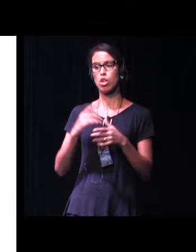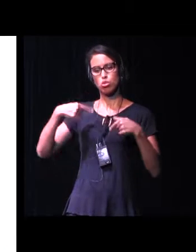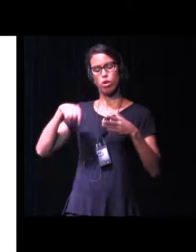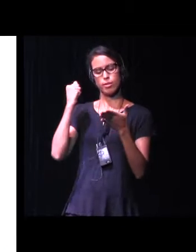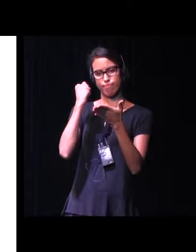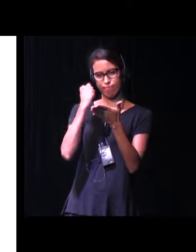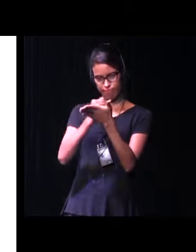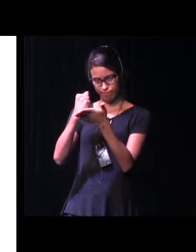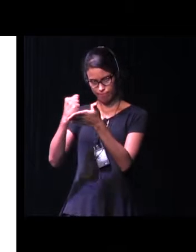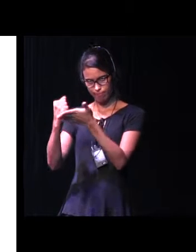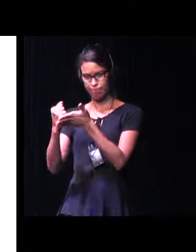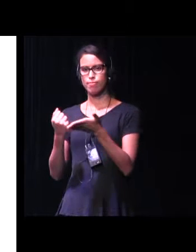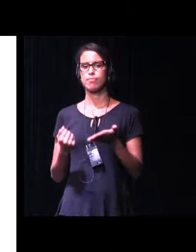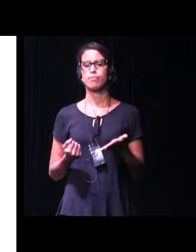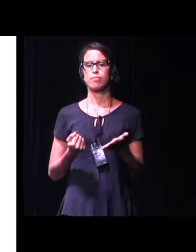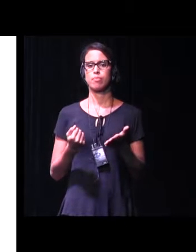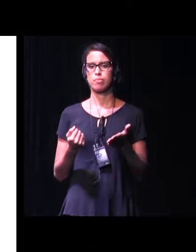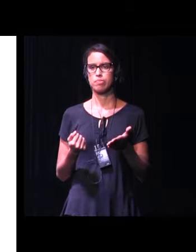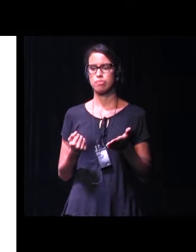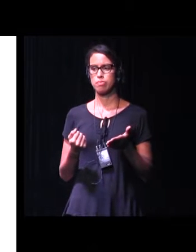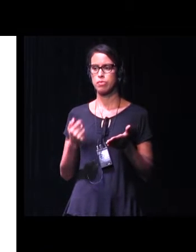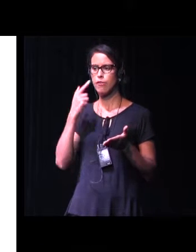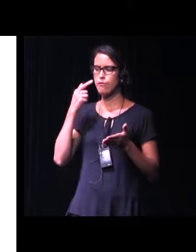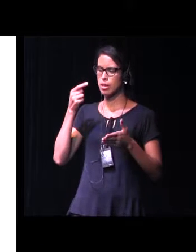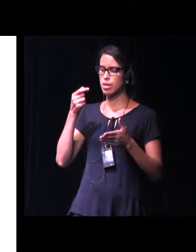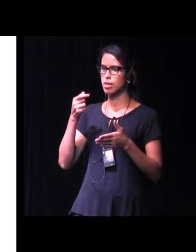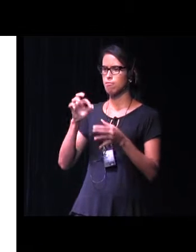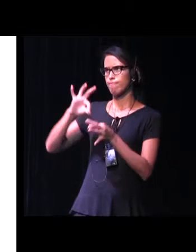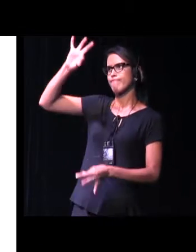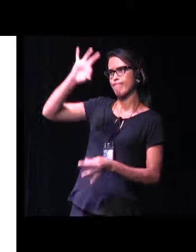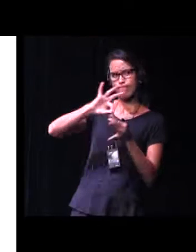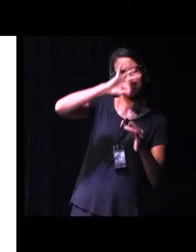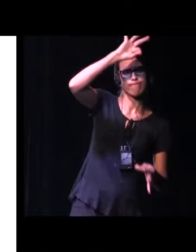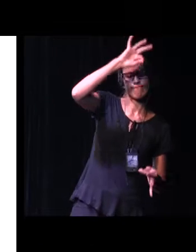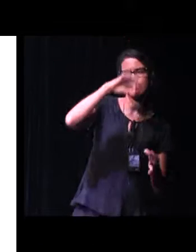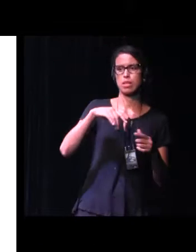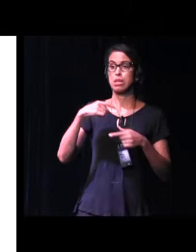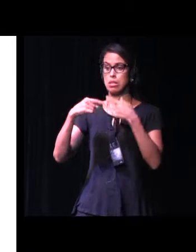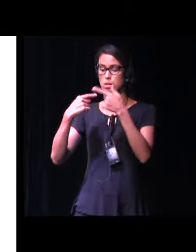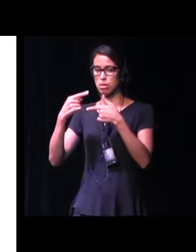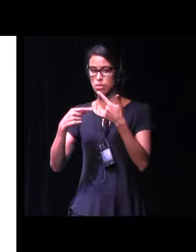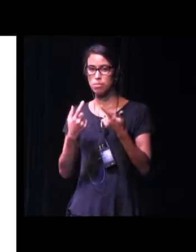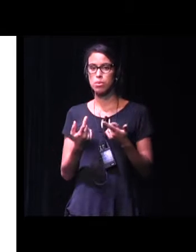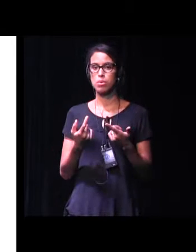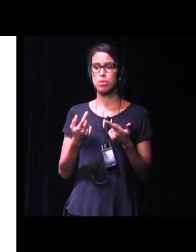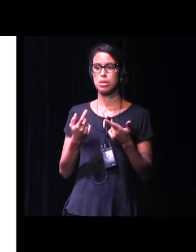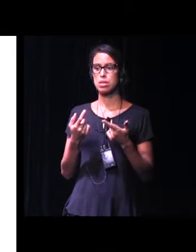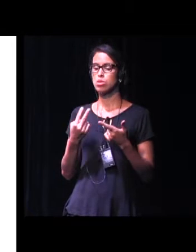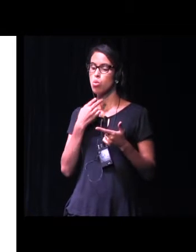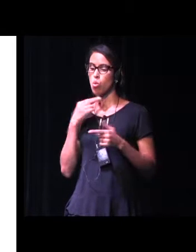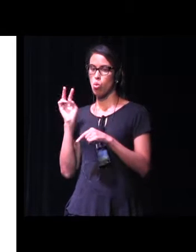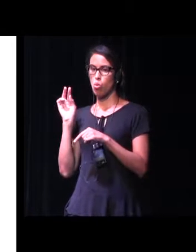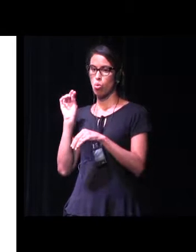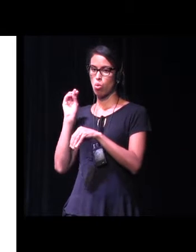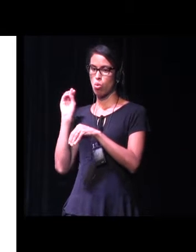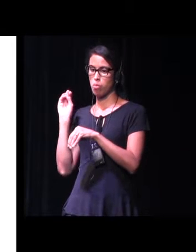fazer fichas cadastrais, fazer um relevamento das rochas, dar nomes, e depois